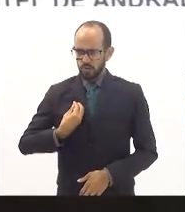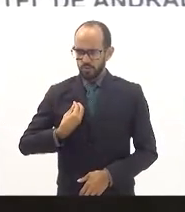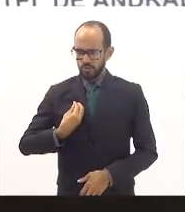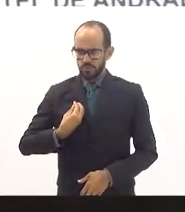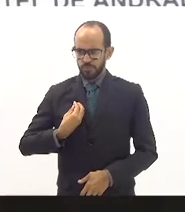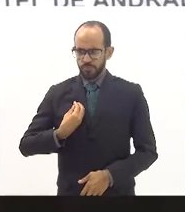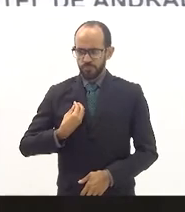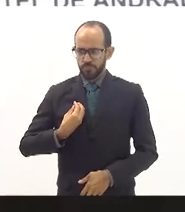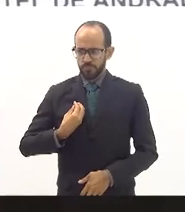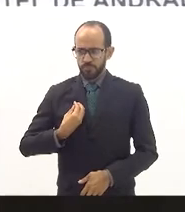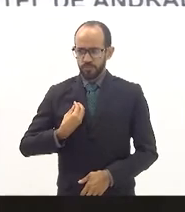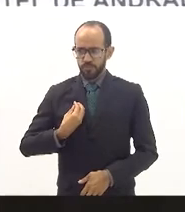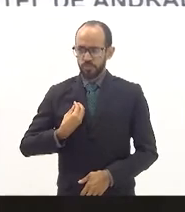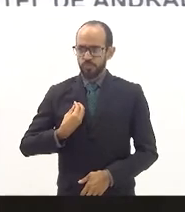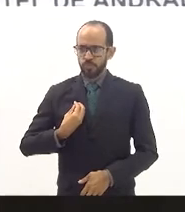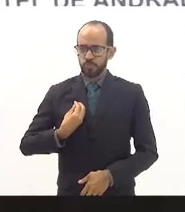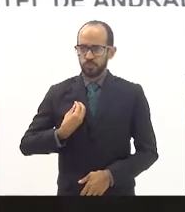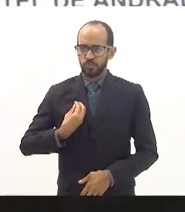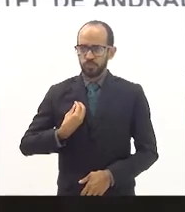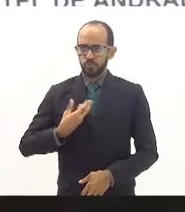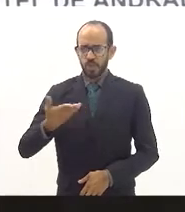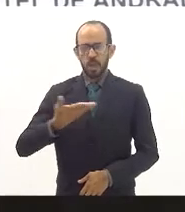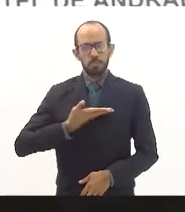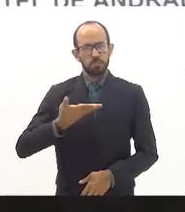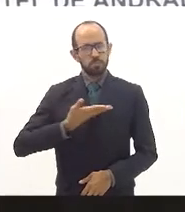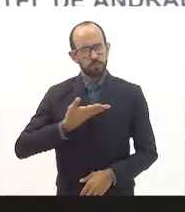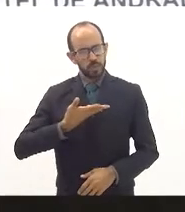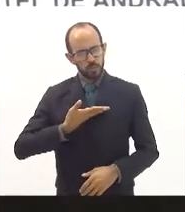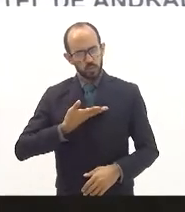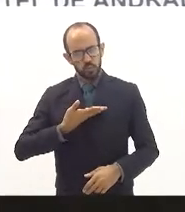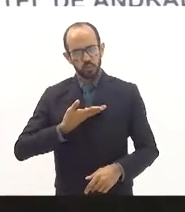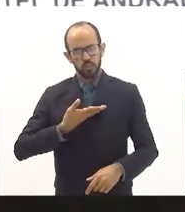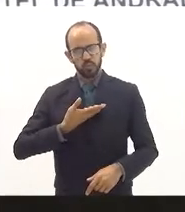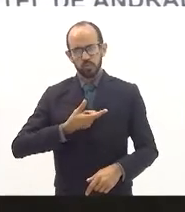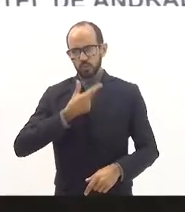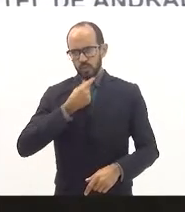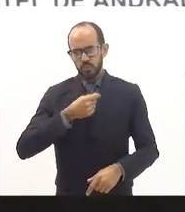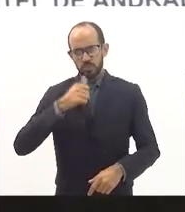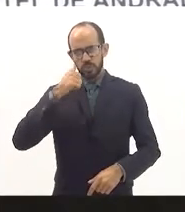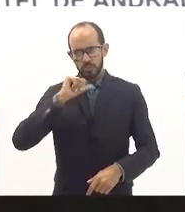senhoras e senhores, companheiras e companheiros do PDT.